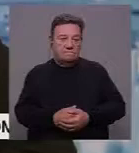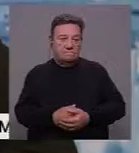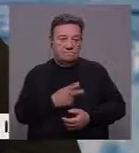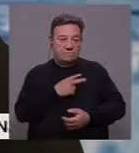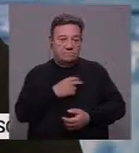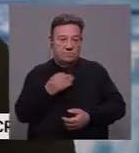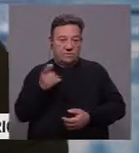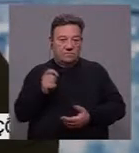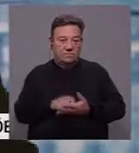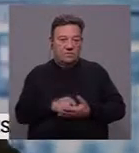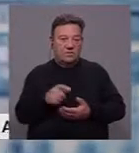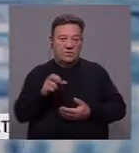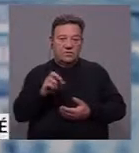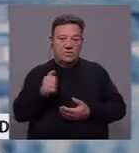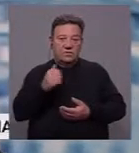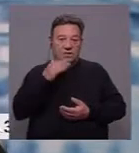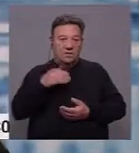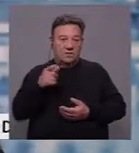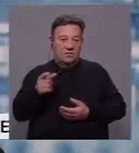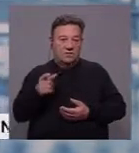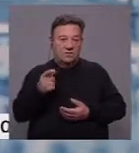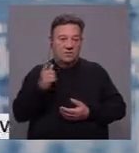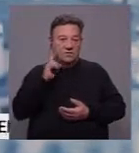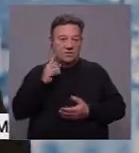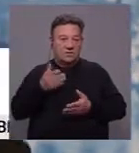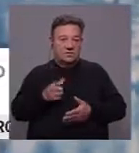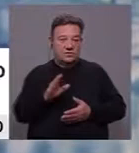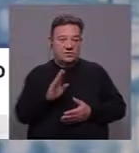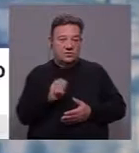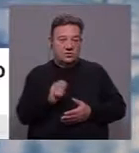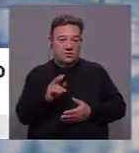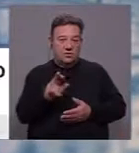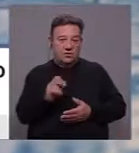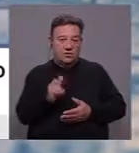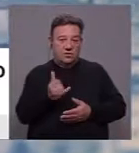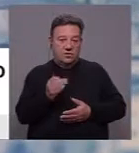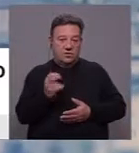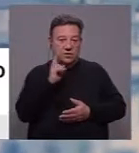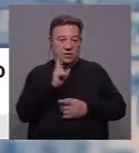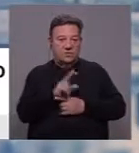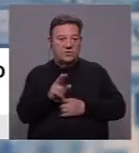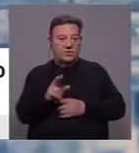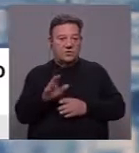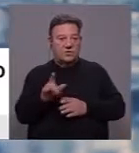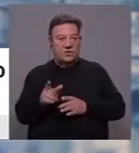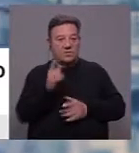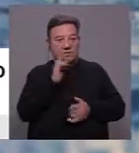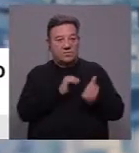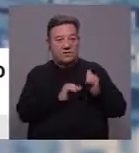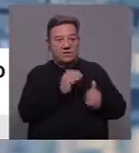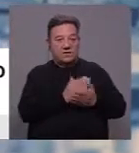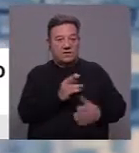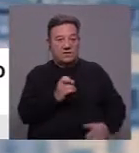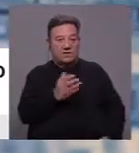A Universidade do Porto assinala os 85 anos do nascimento de José Rodrigues com uma exposição retrospectiva até 30 de dezembro